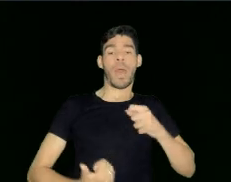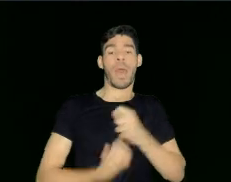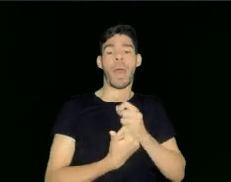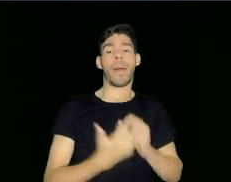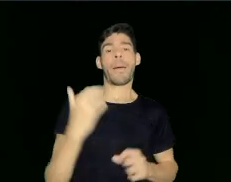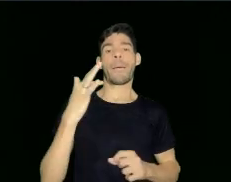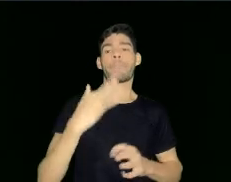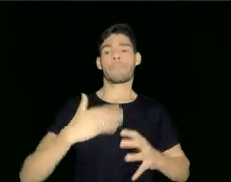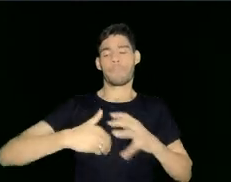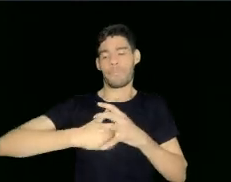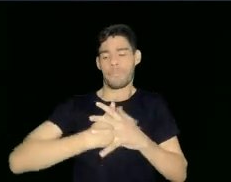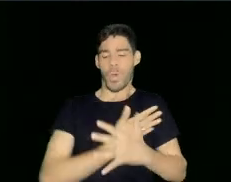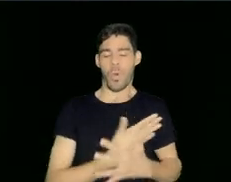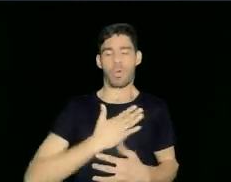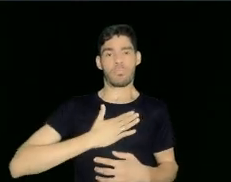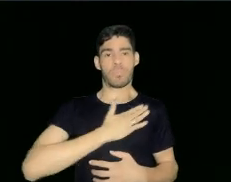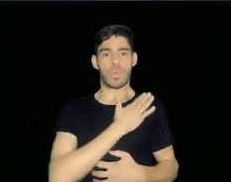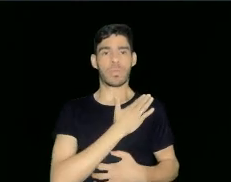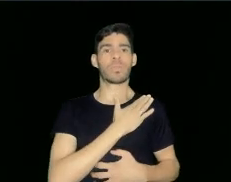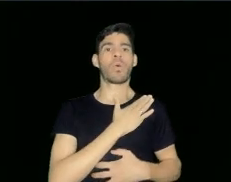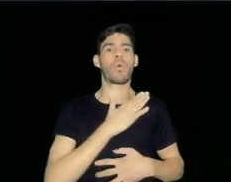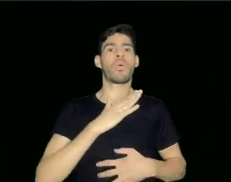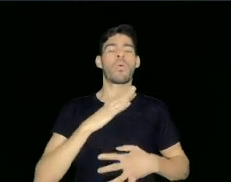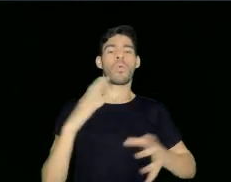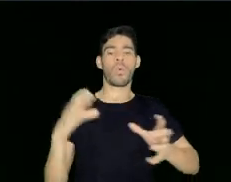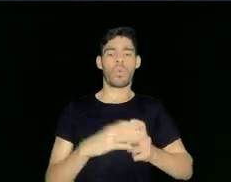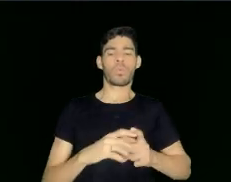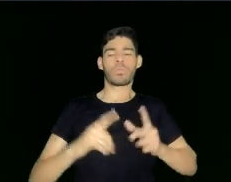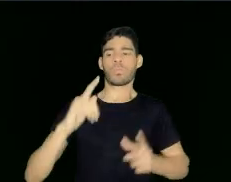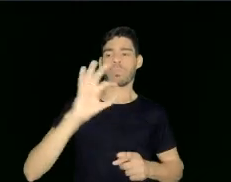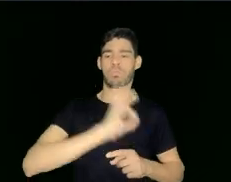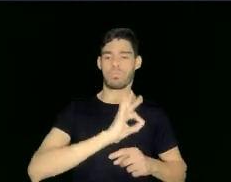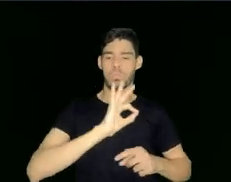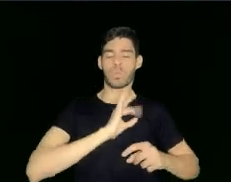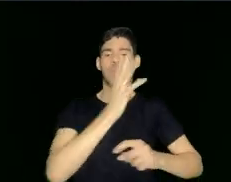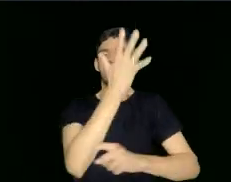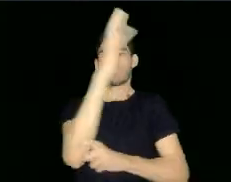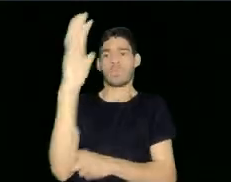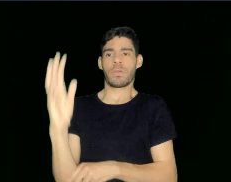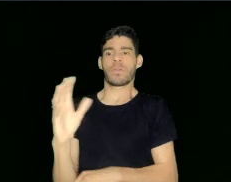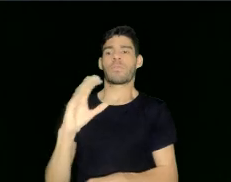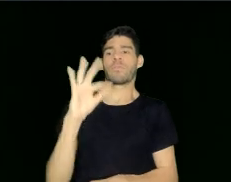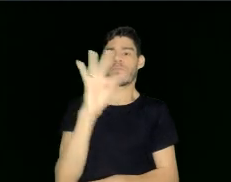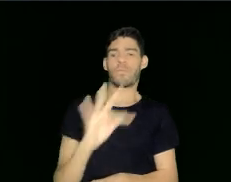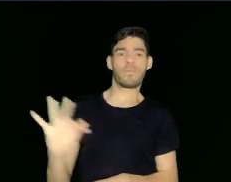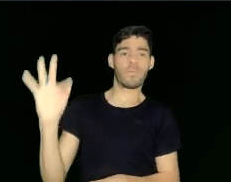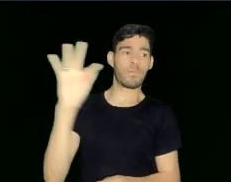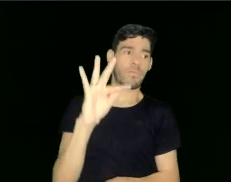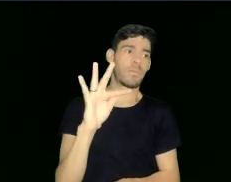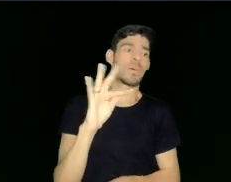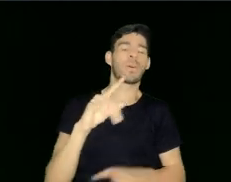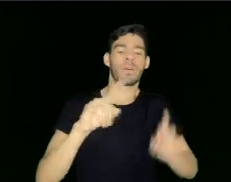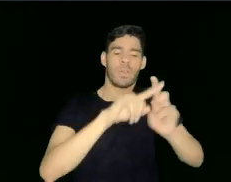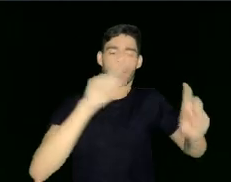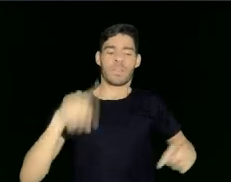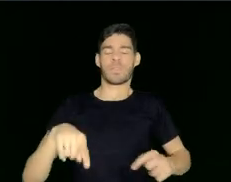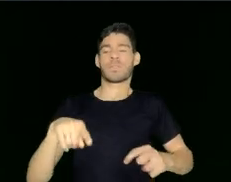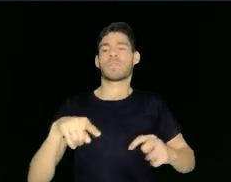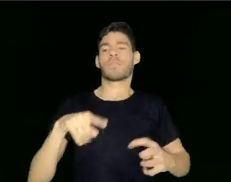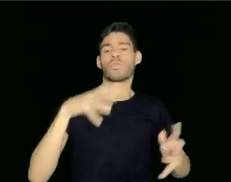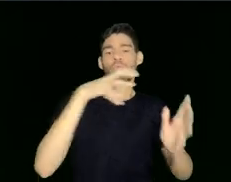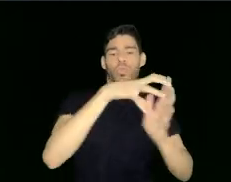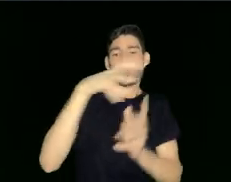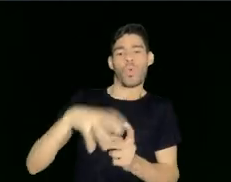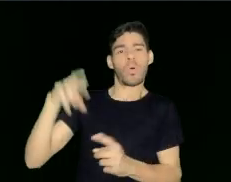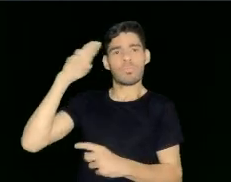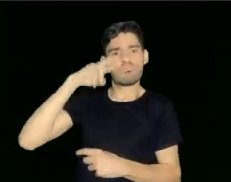vários condicionantes, inclusive com apoio da Força Nacional, militares das Forças Armadas e das polícias militares ambientais, polícias